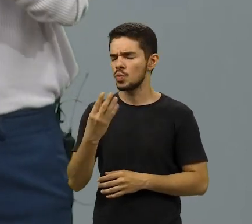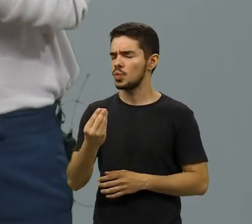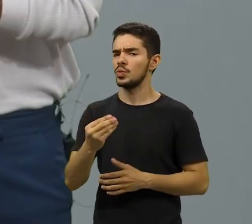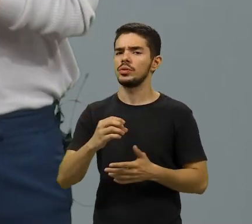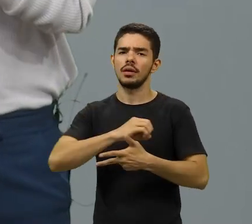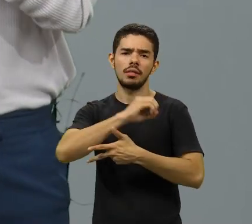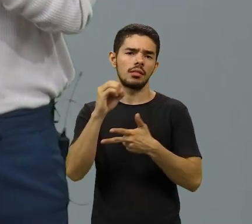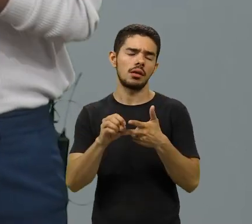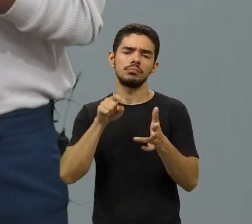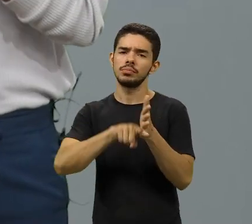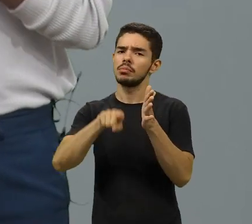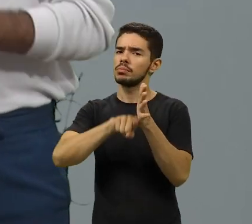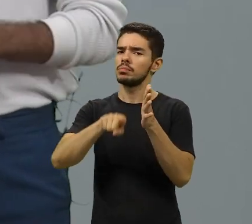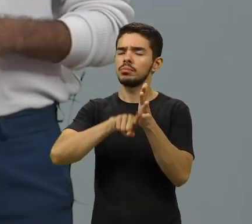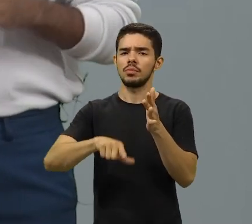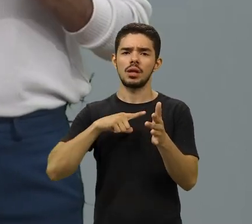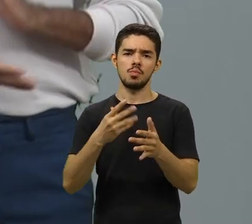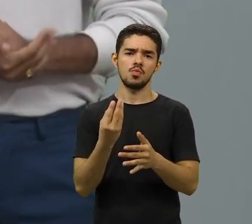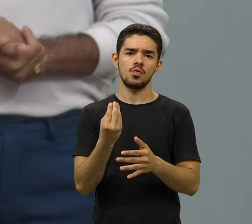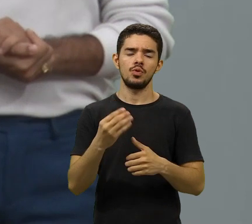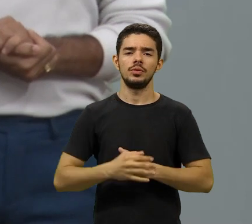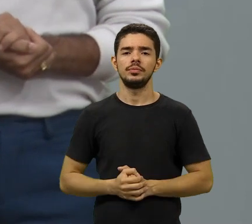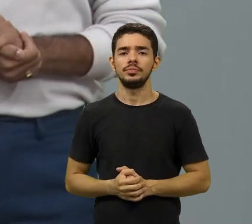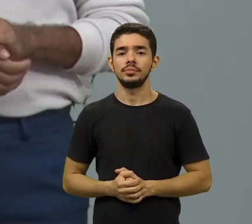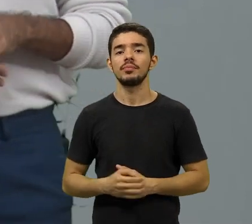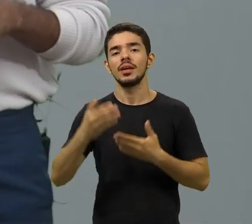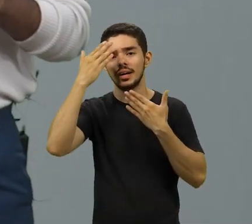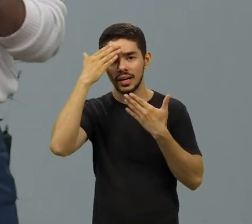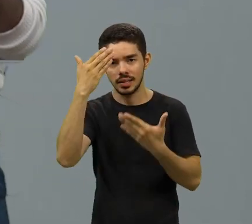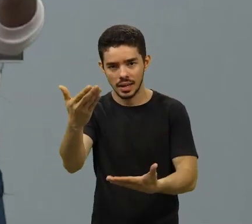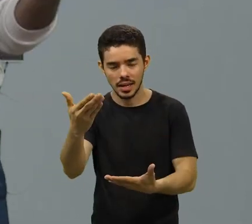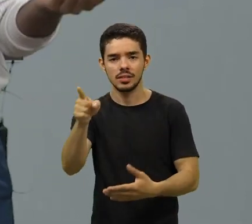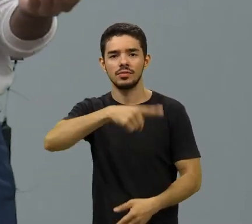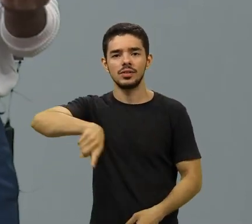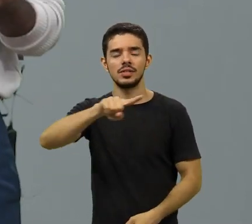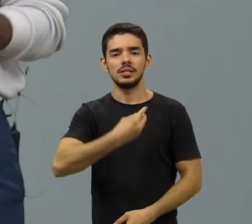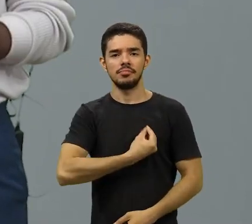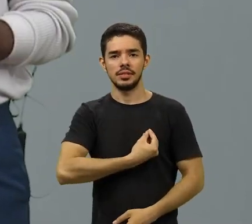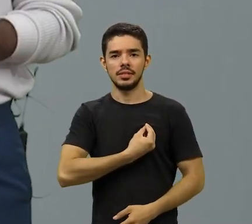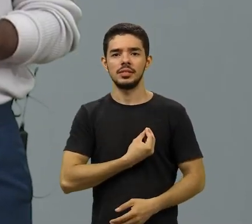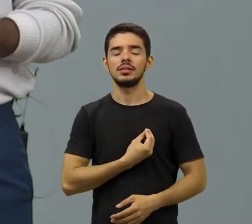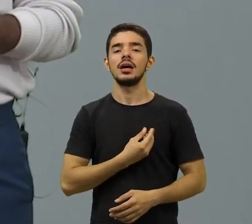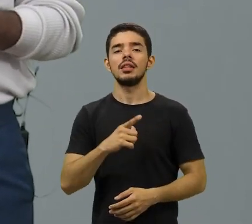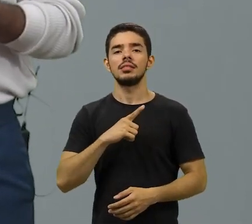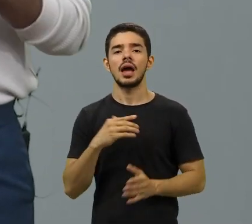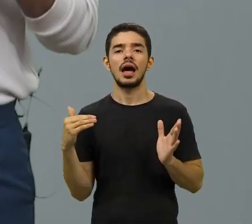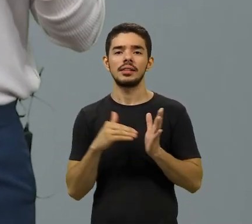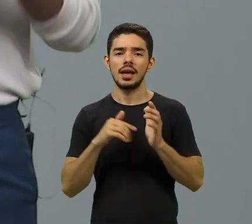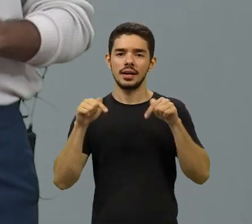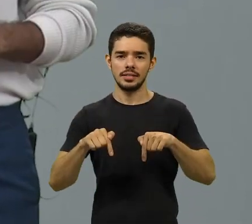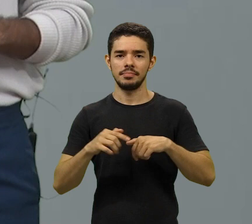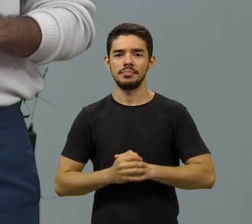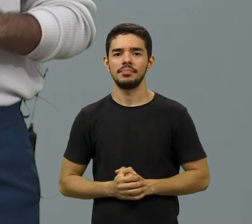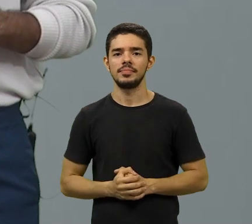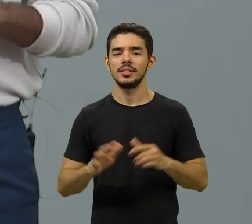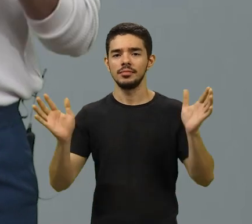tem caído nas questões do Enem nos últimos anos. Eu agradeço a presença de todos vocês e por terem ficado comigo até